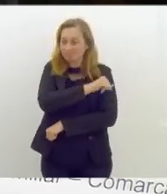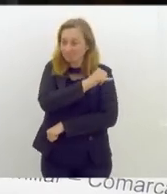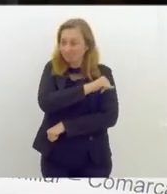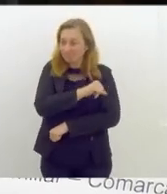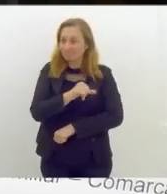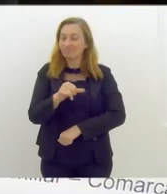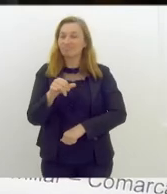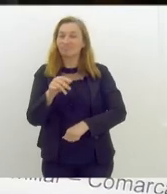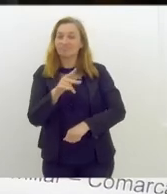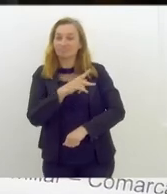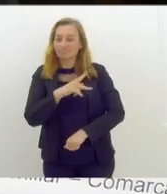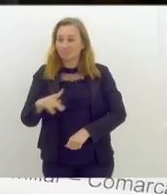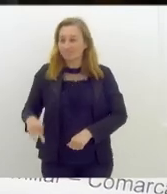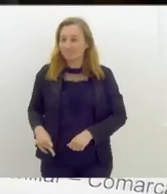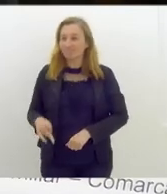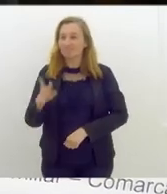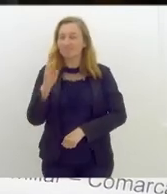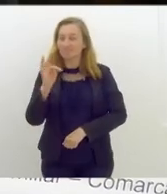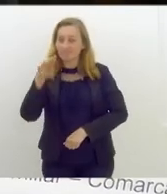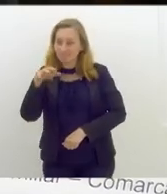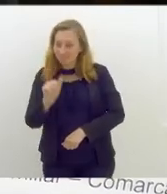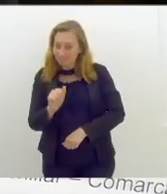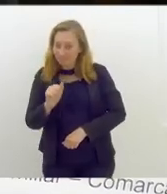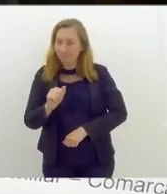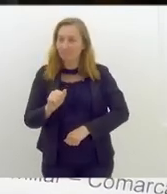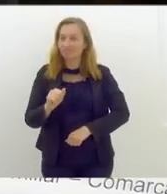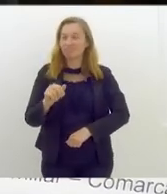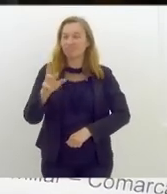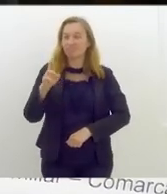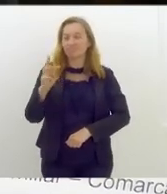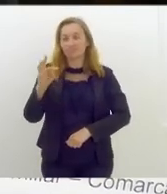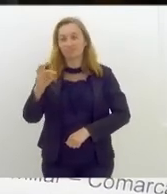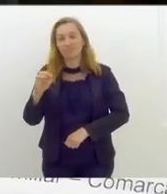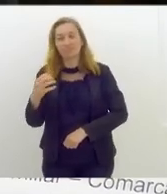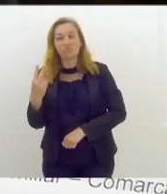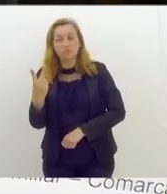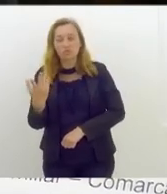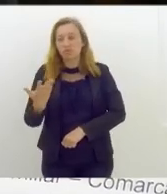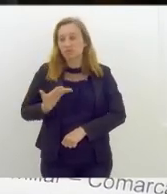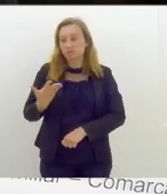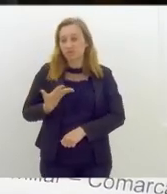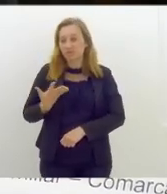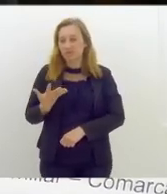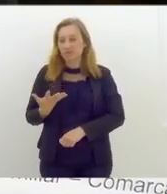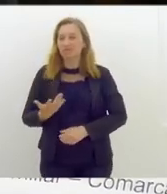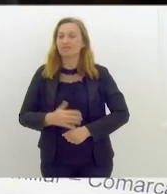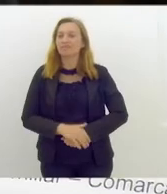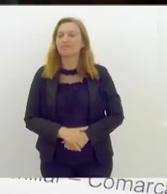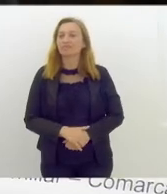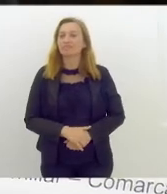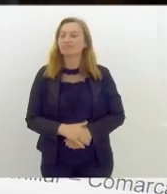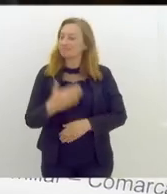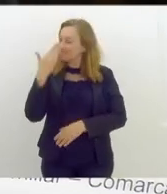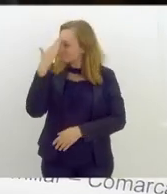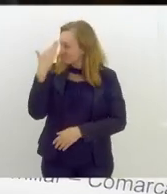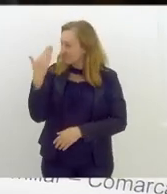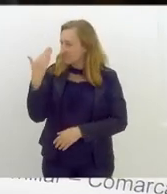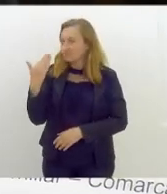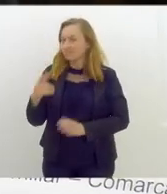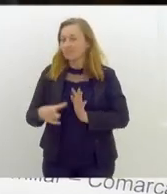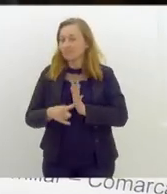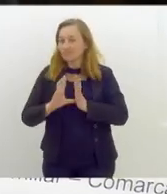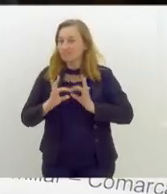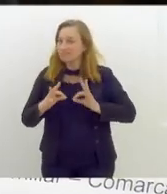presidente Renata Gil e presidente Eunice Haddad, duas amigas queridas. Antes de tudo, eu quero agradecer